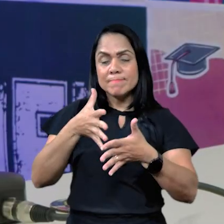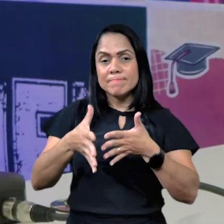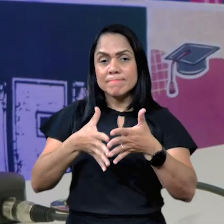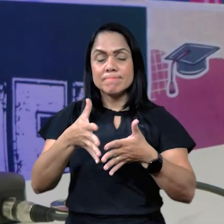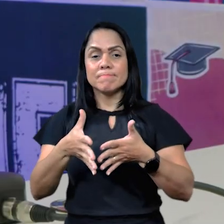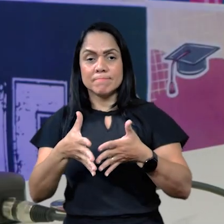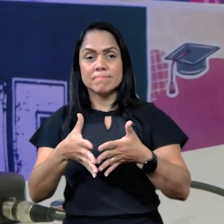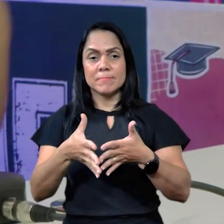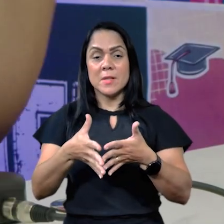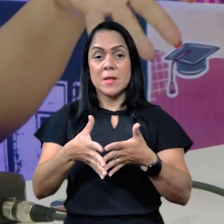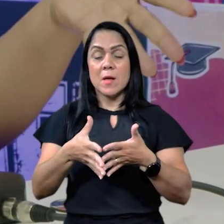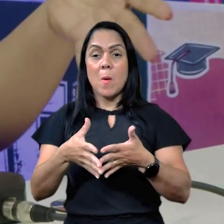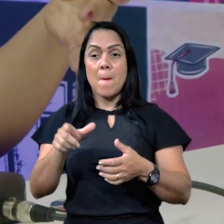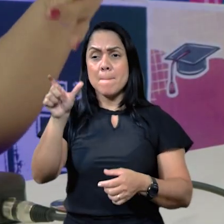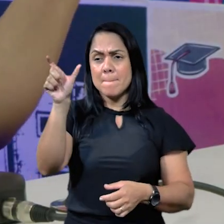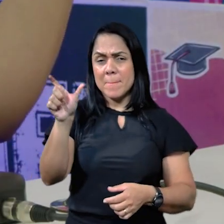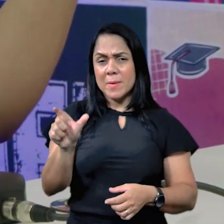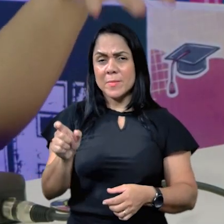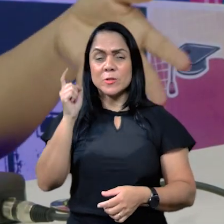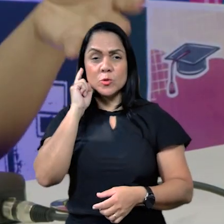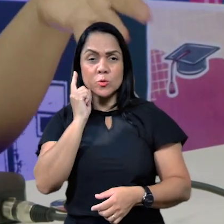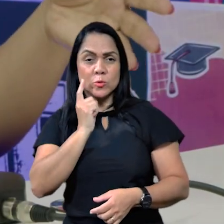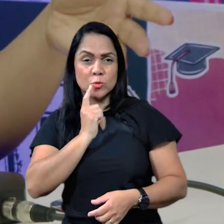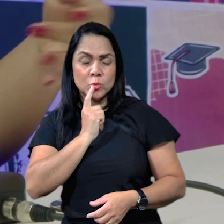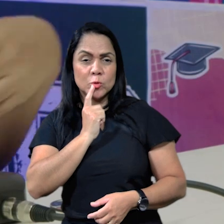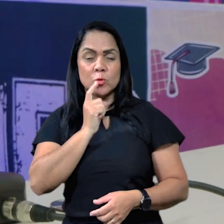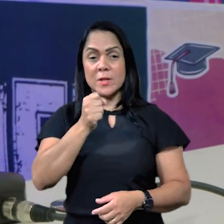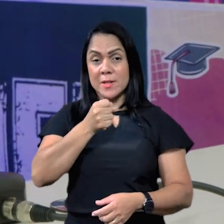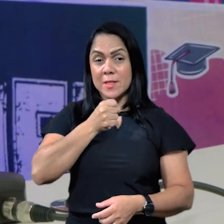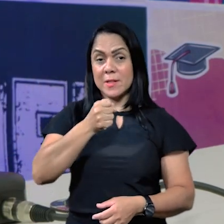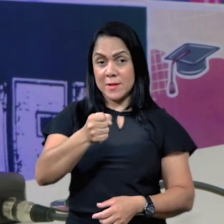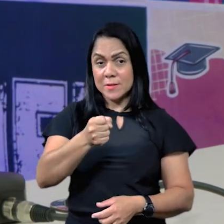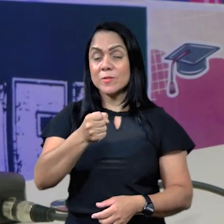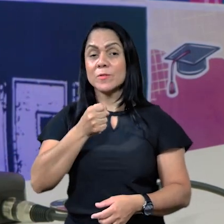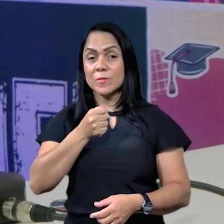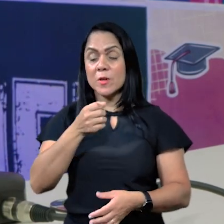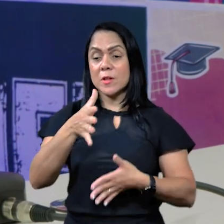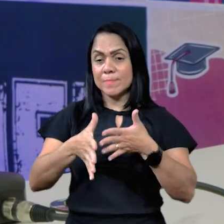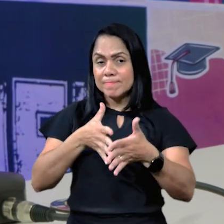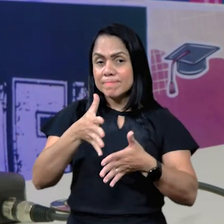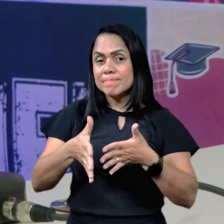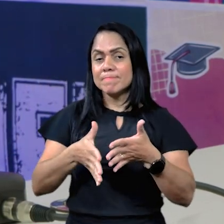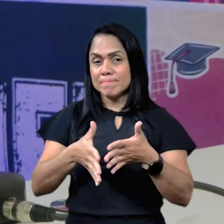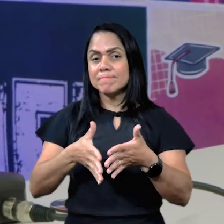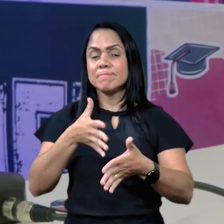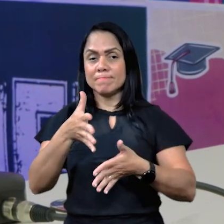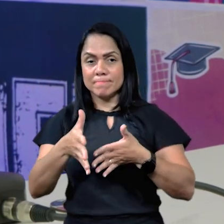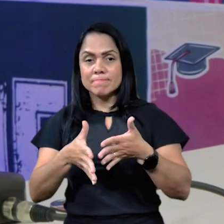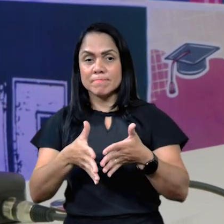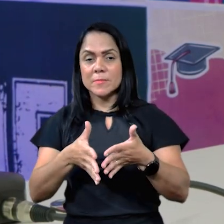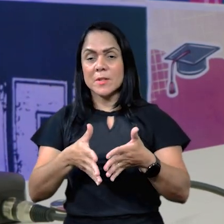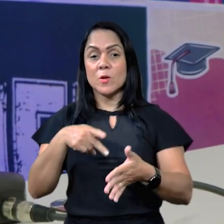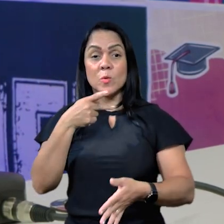tradução. Por exemplo, se fosse uma pessoa surda aqui fazendo essa entrevista, eu estaria traduzindo, falando o que ele está traduzindo a